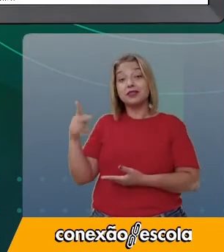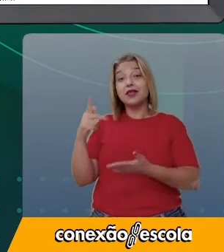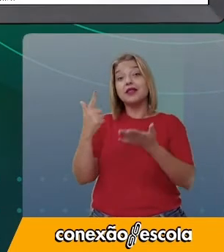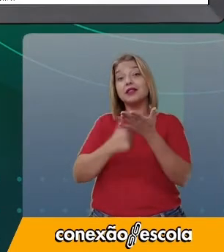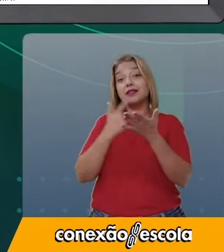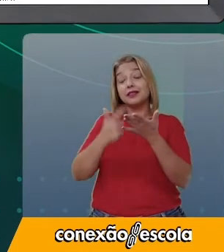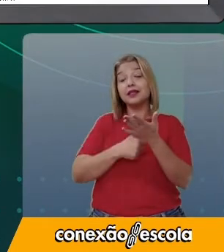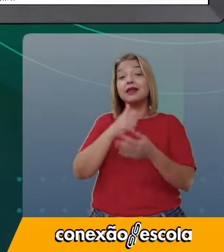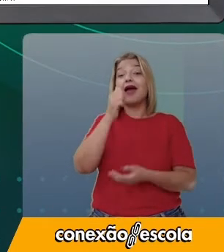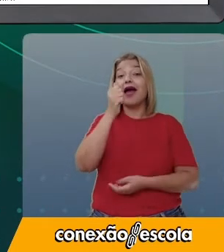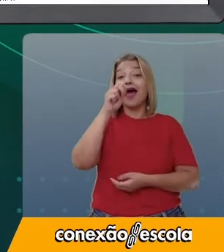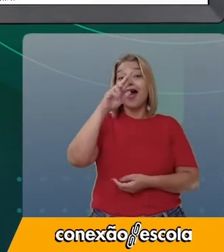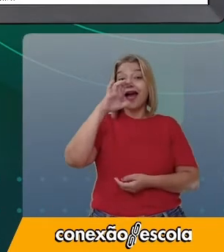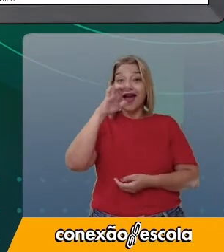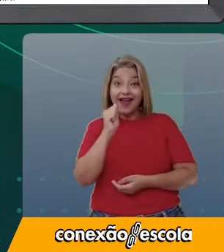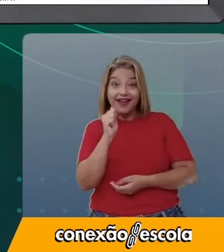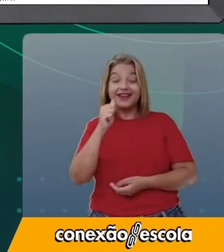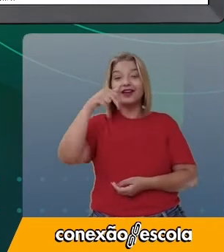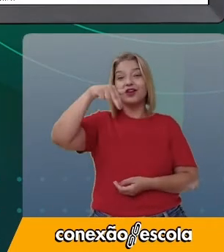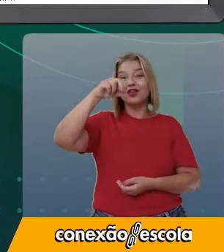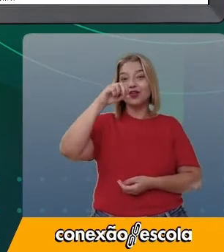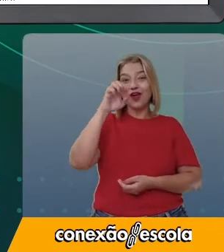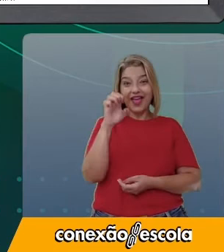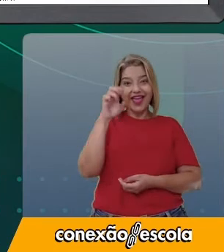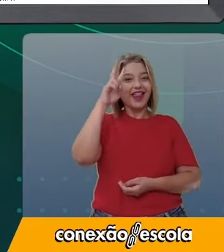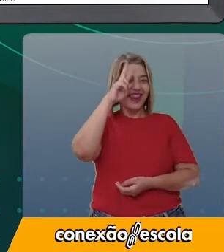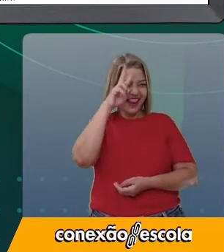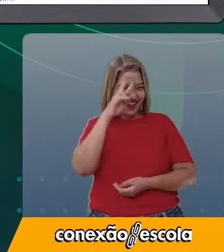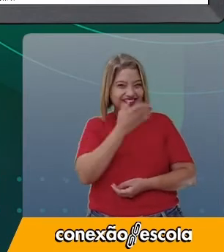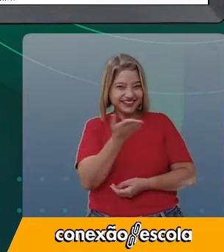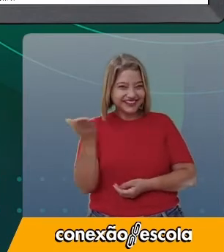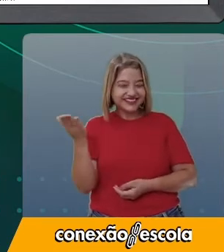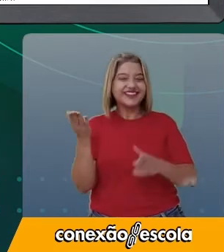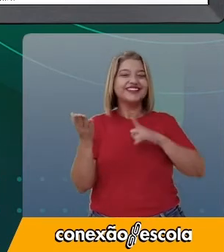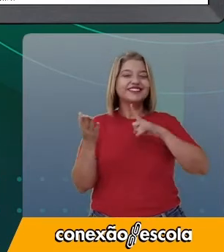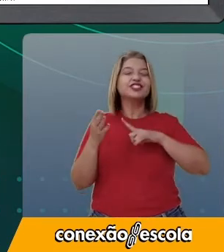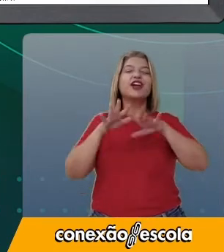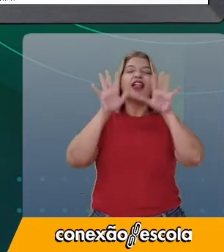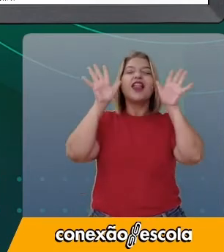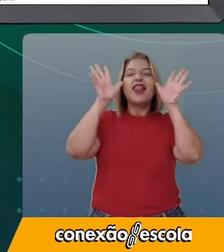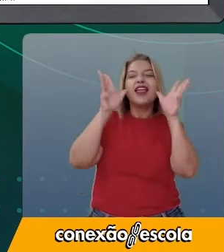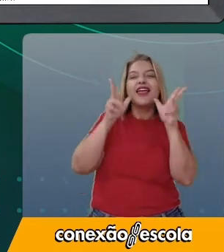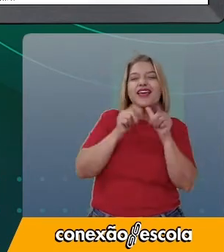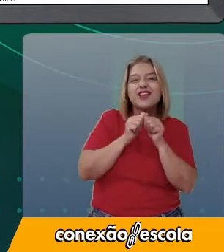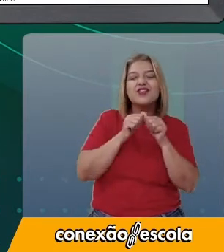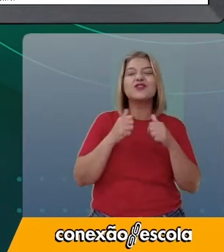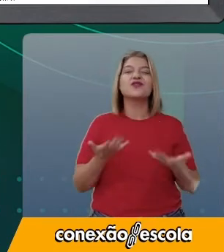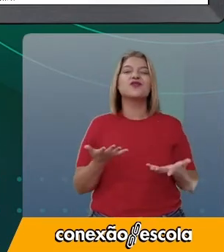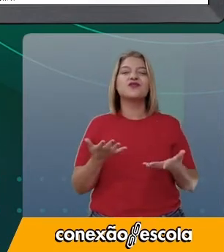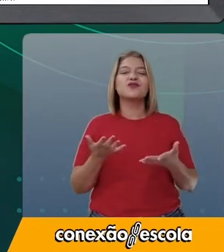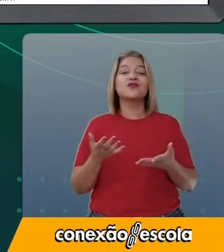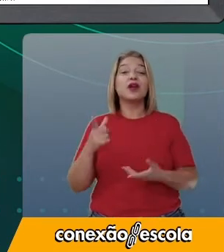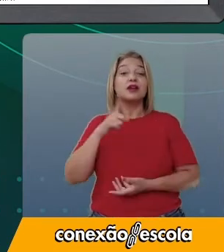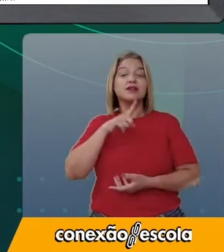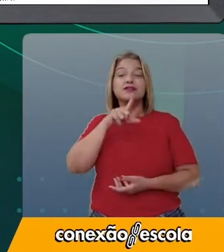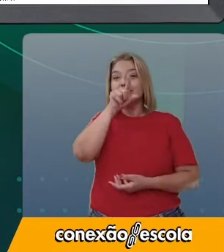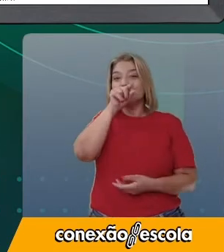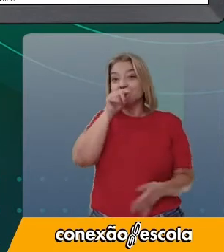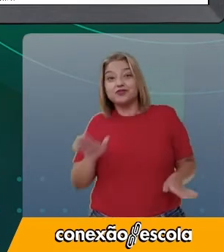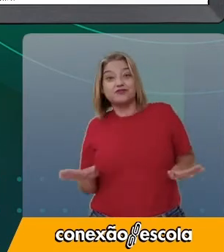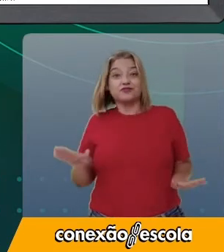A Arca de Noé. Estão lembrados? Que tinha o leão, o